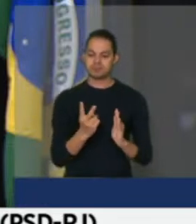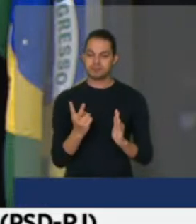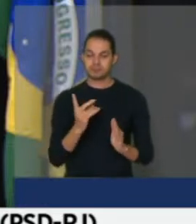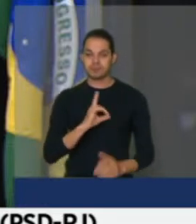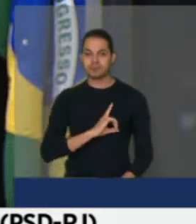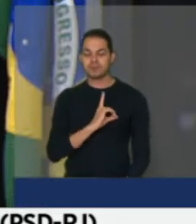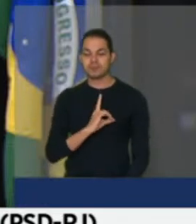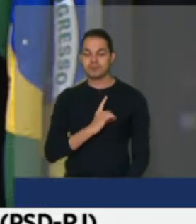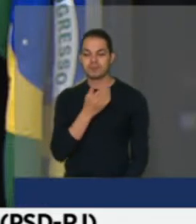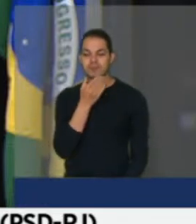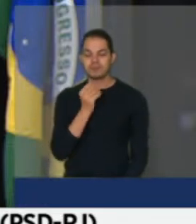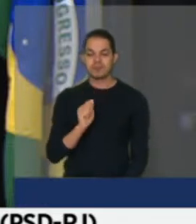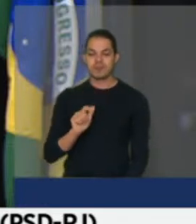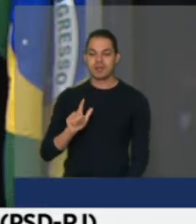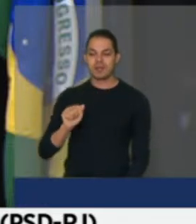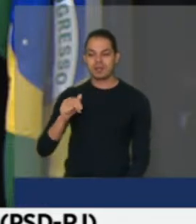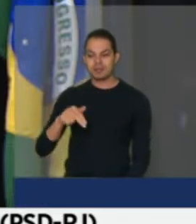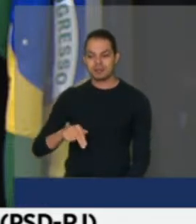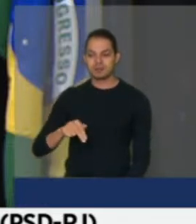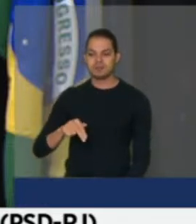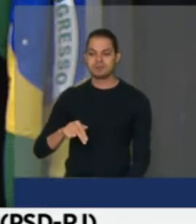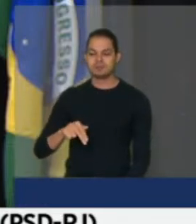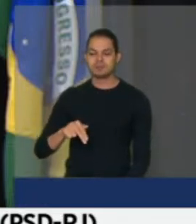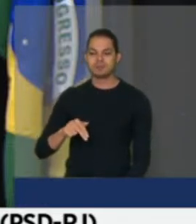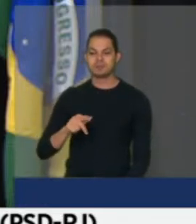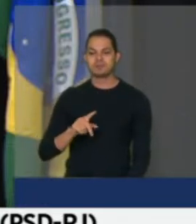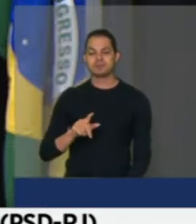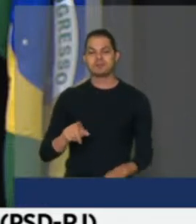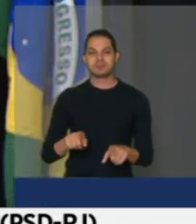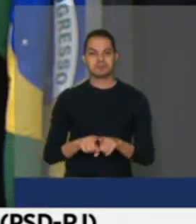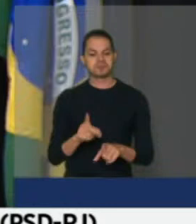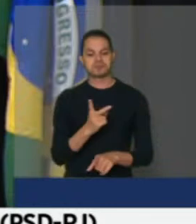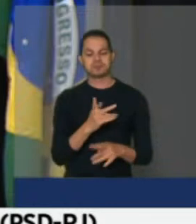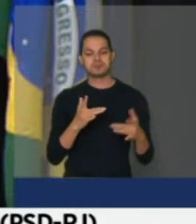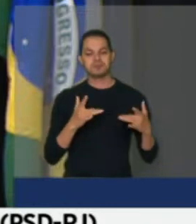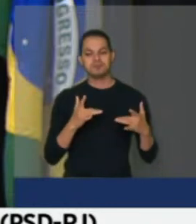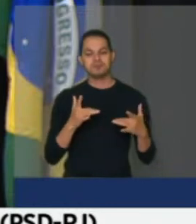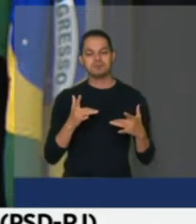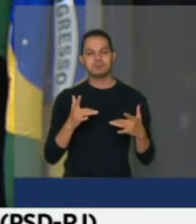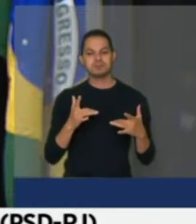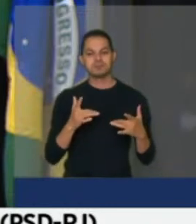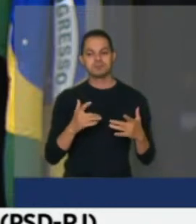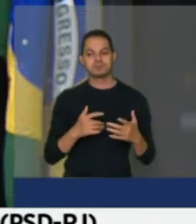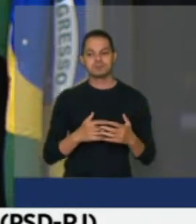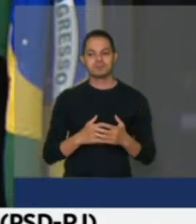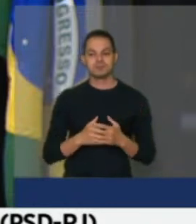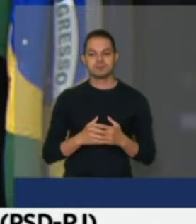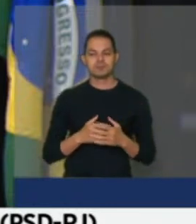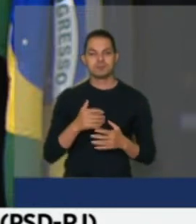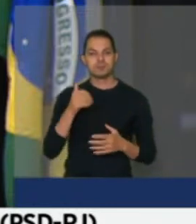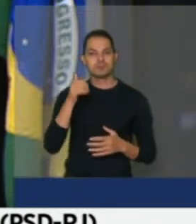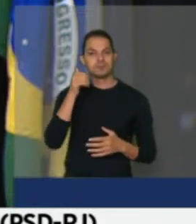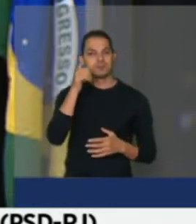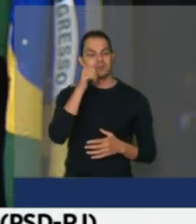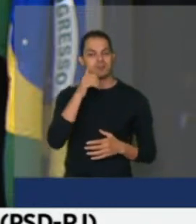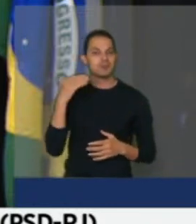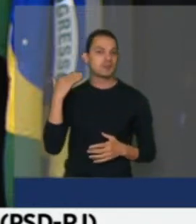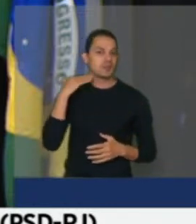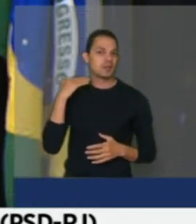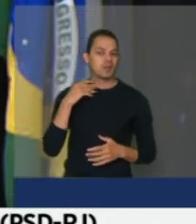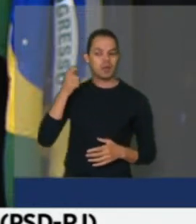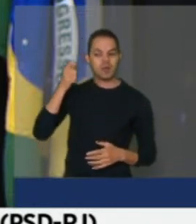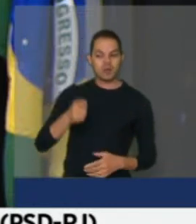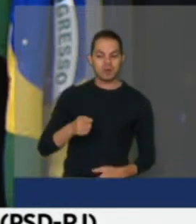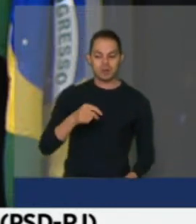delegado Alain Duarte Lacerda e pela prontidão da deputada juíza Neares,